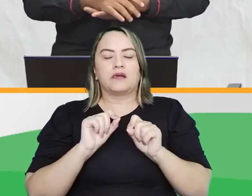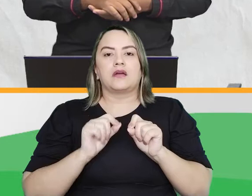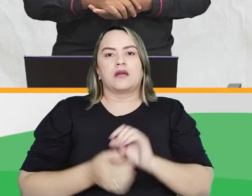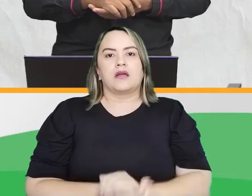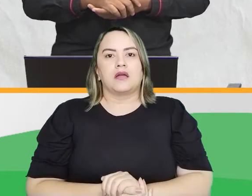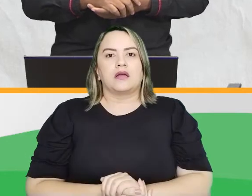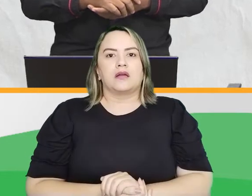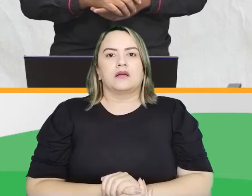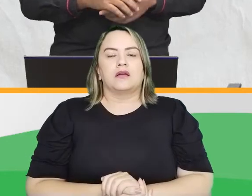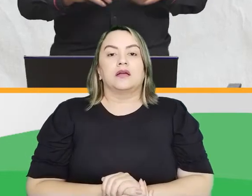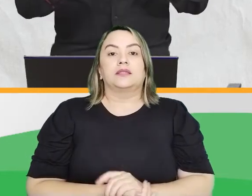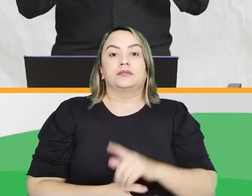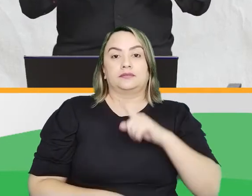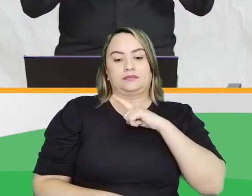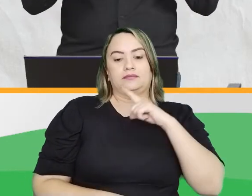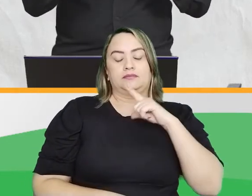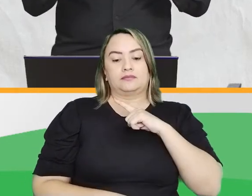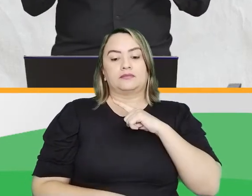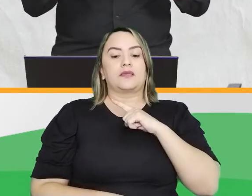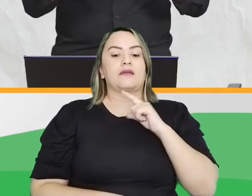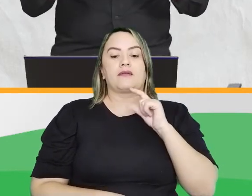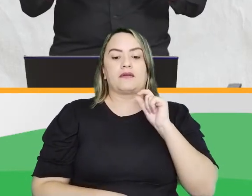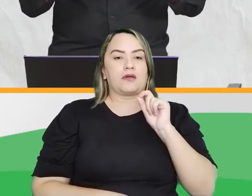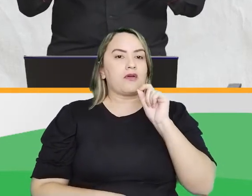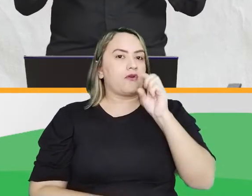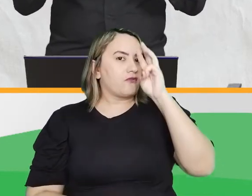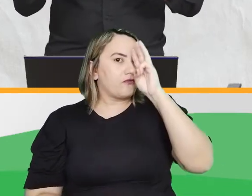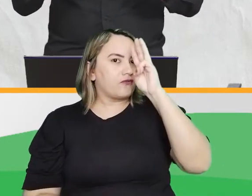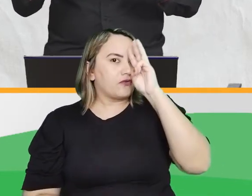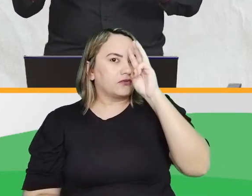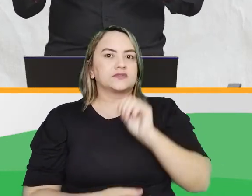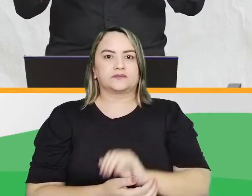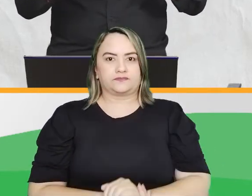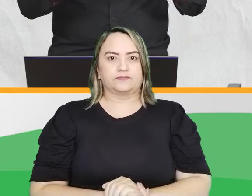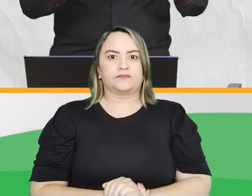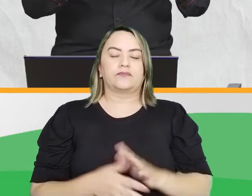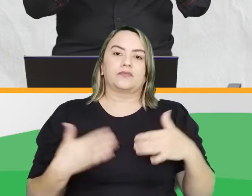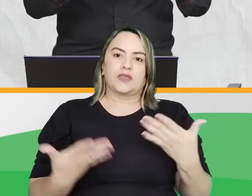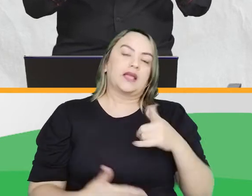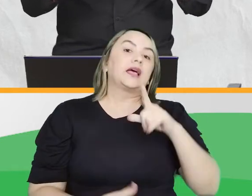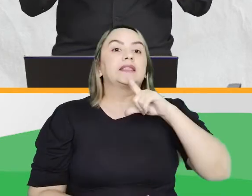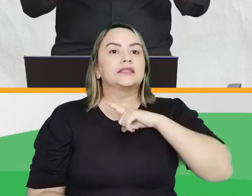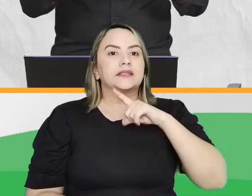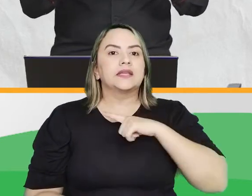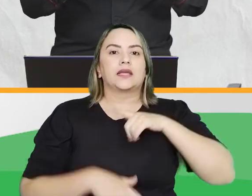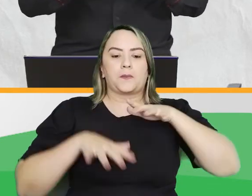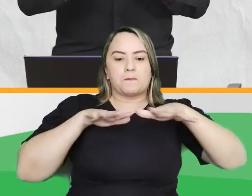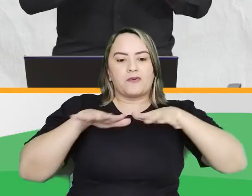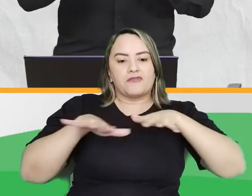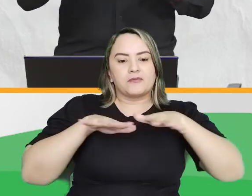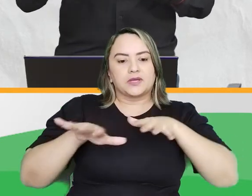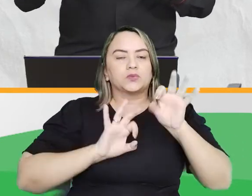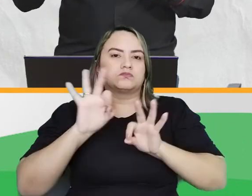em volts, tá bem? Então, quando você submete o material a uma diferença de potencial, o que é que vai